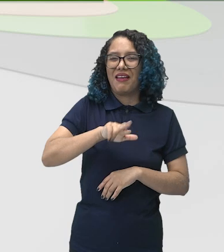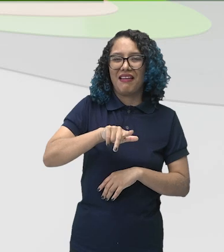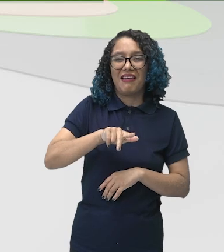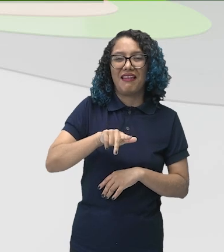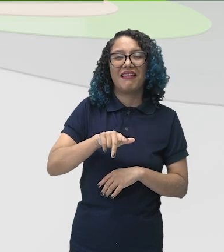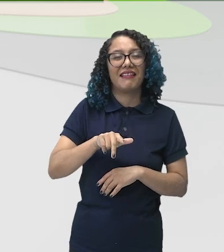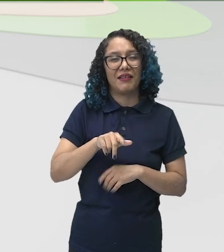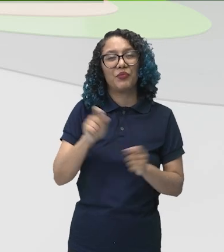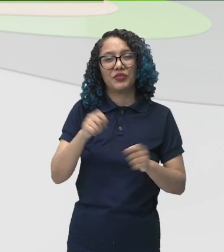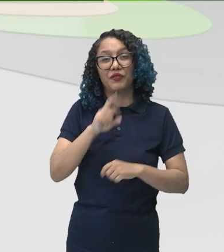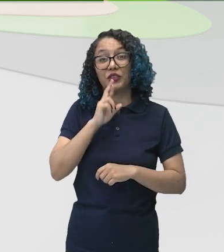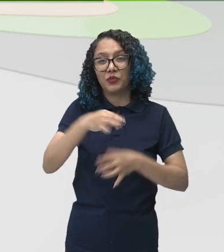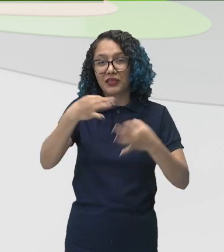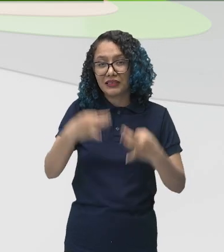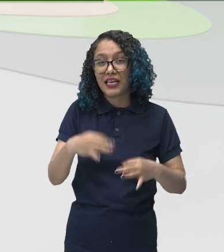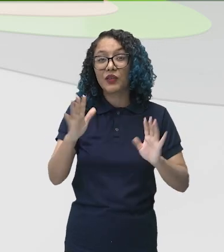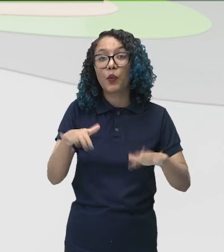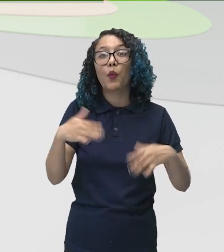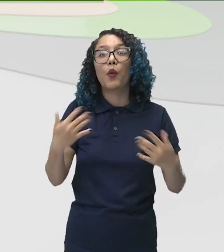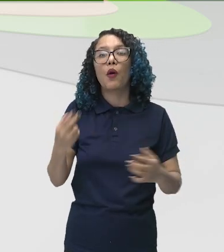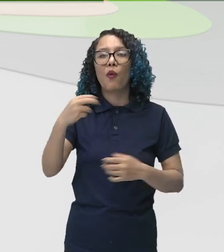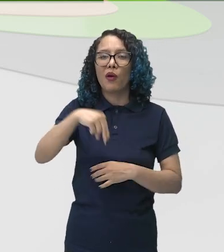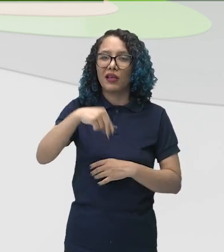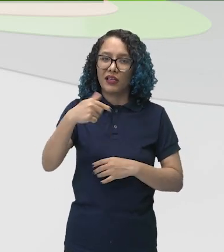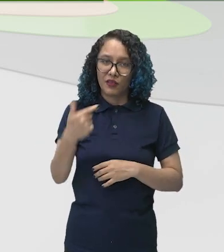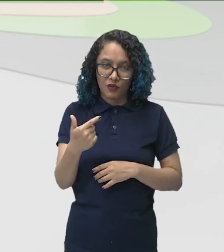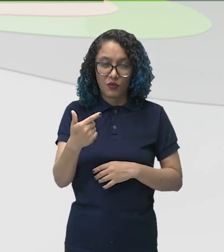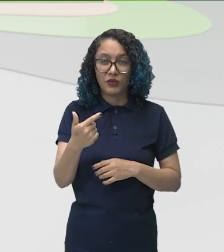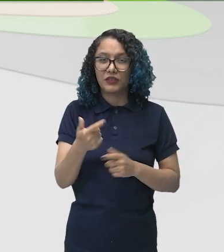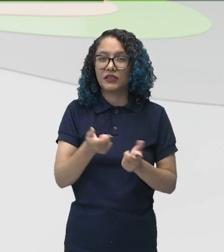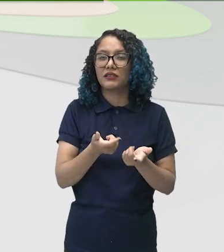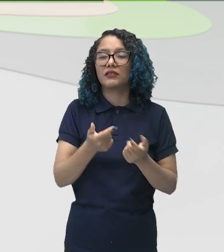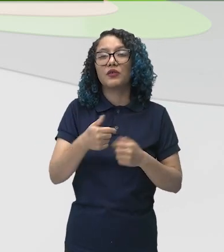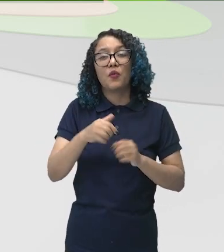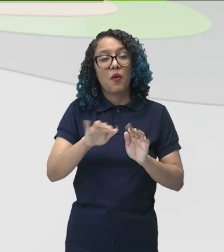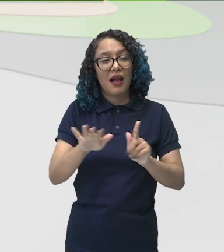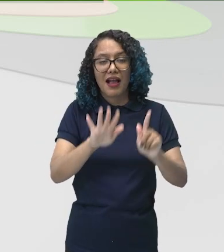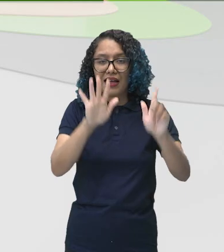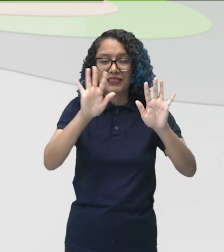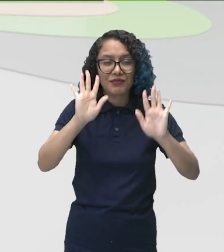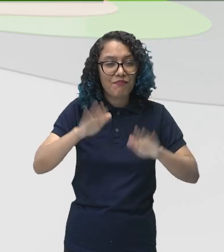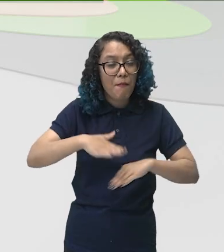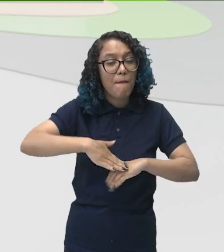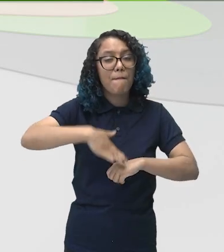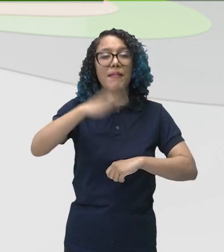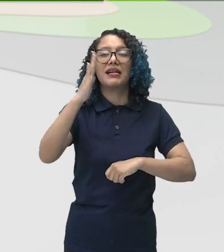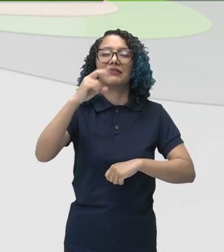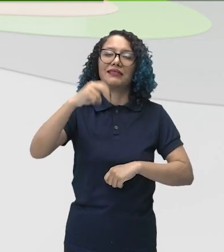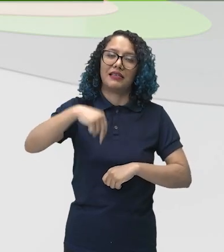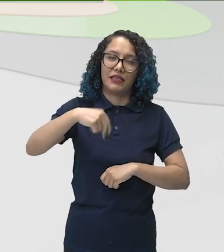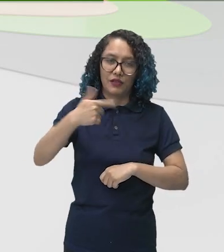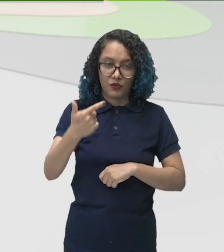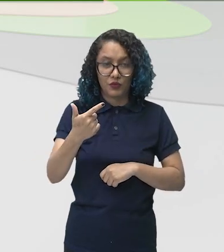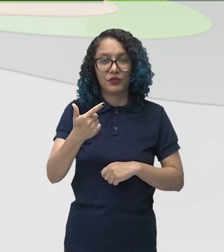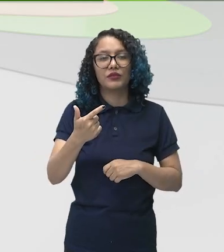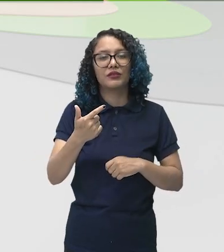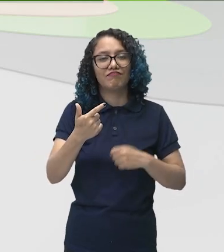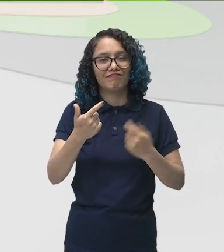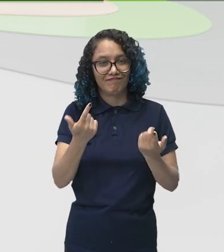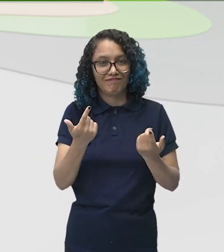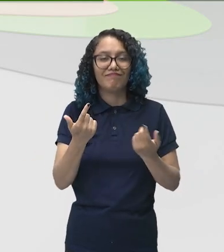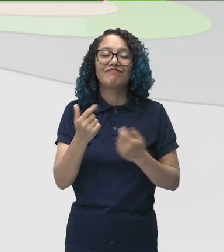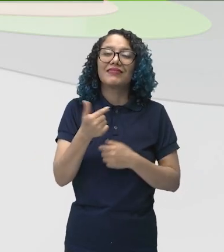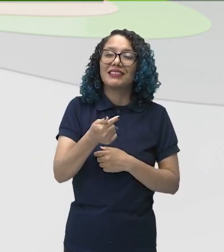responder que não. O gás que tem a maior predominância é o nitrogênio aí com 78%.